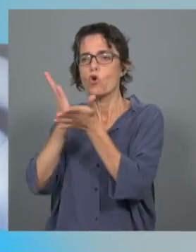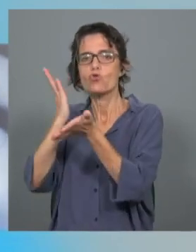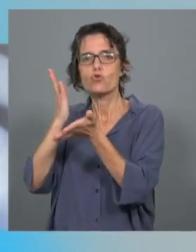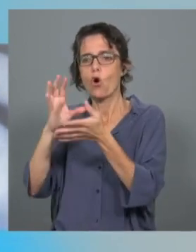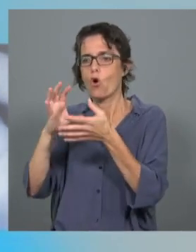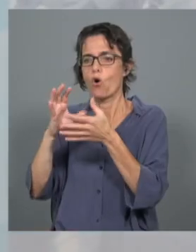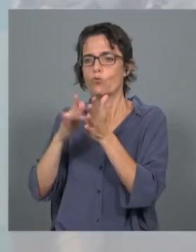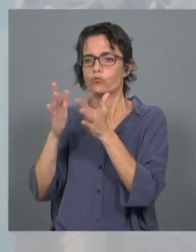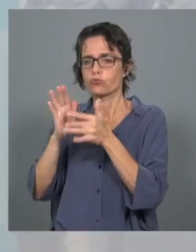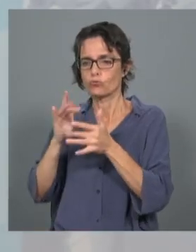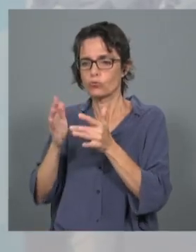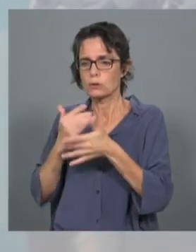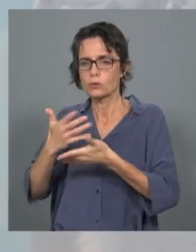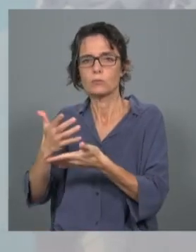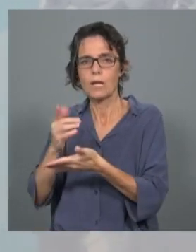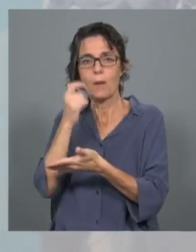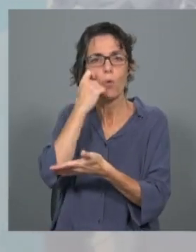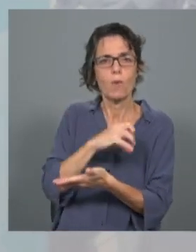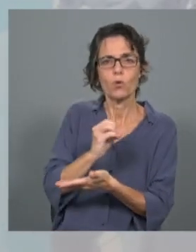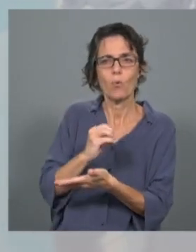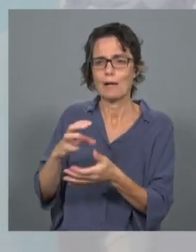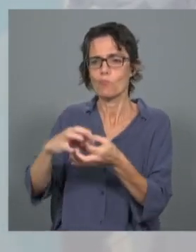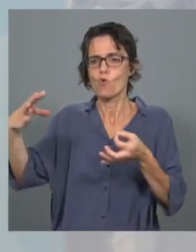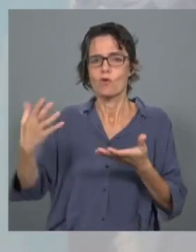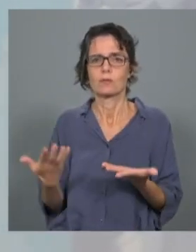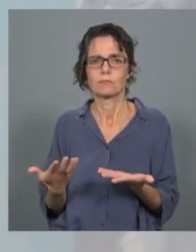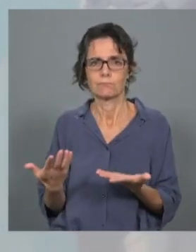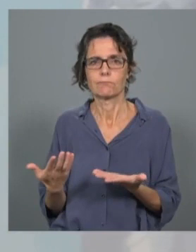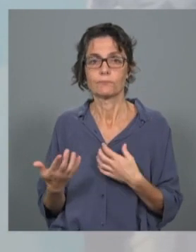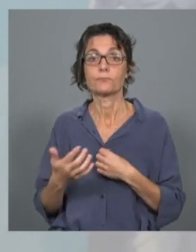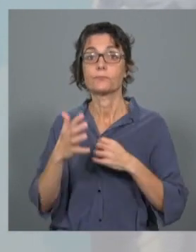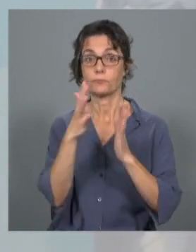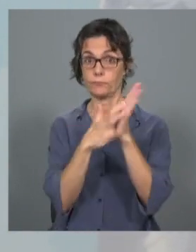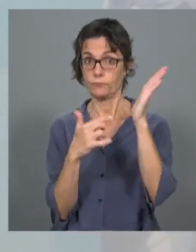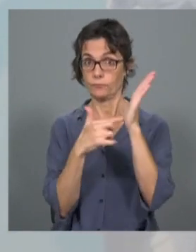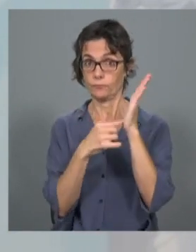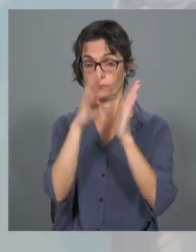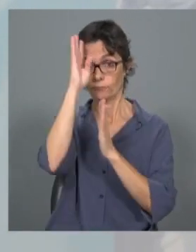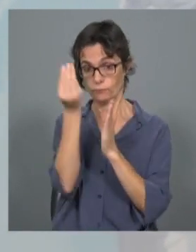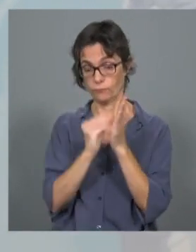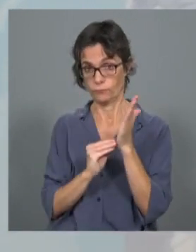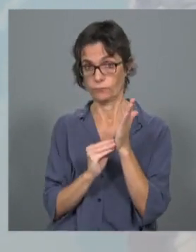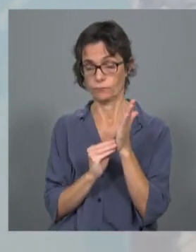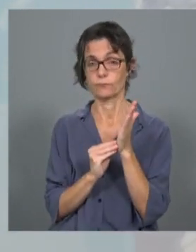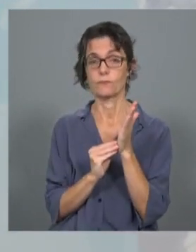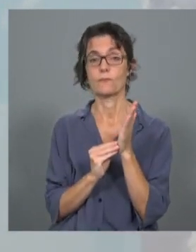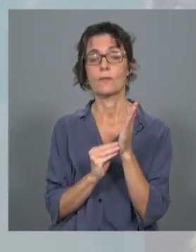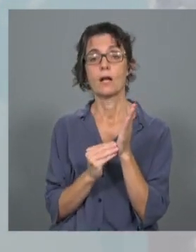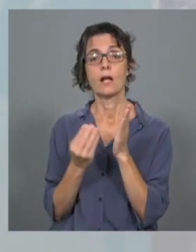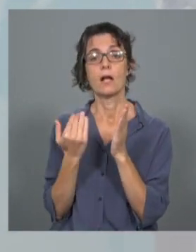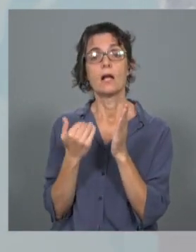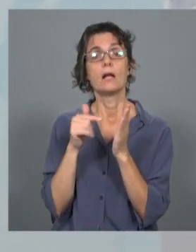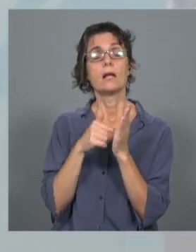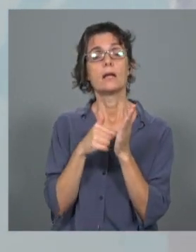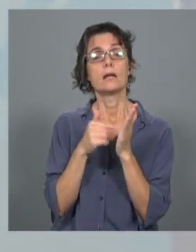também um documento que o Papa escreve para todas as pessoas, não é? E que, dilo muito declaradamente, tem implicações